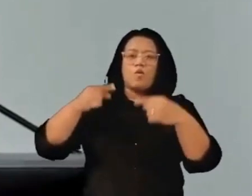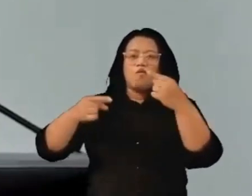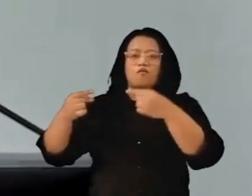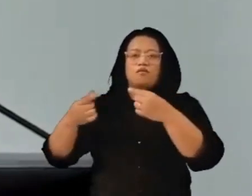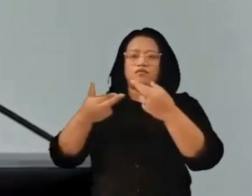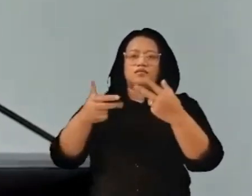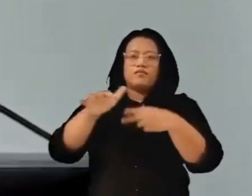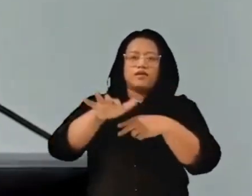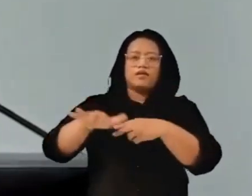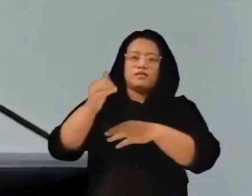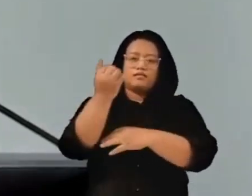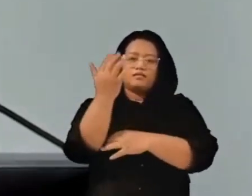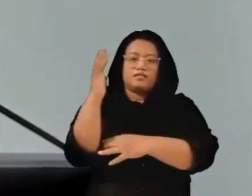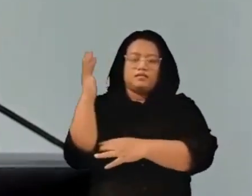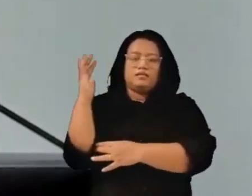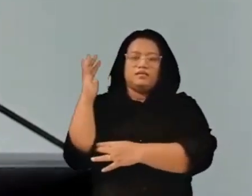ambiental